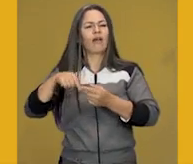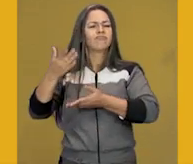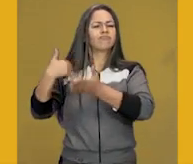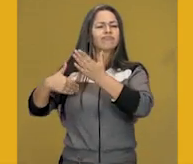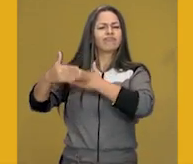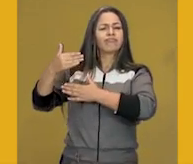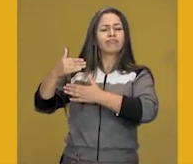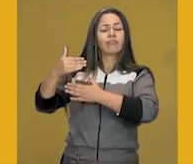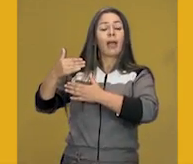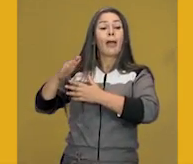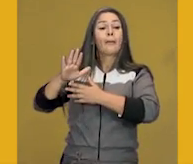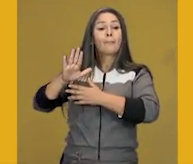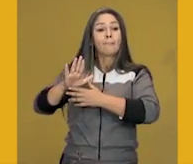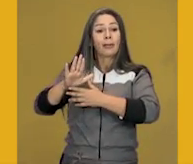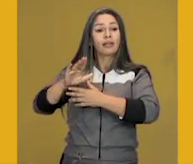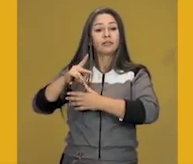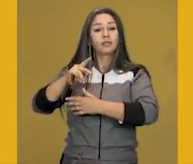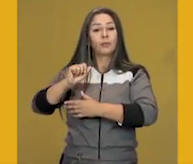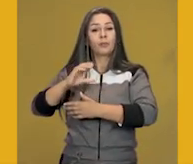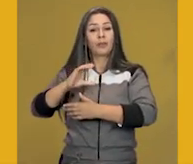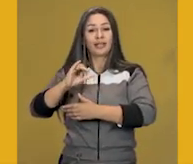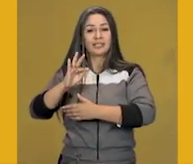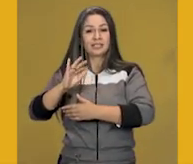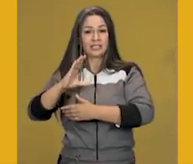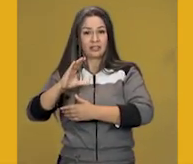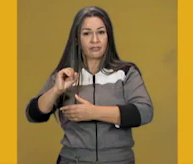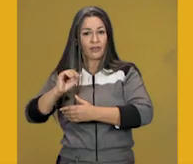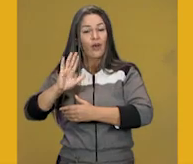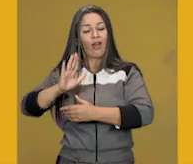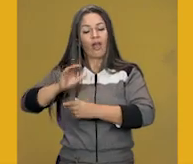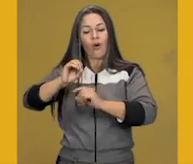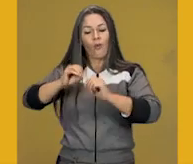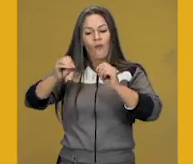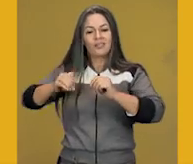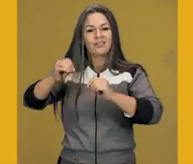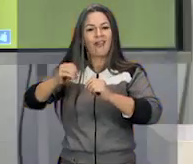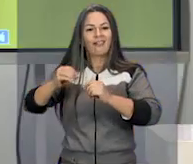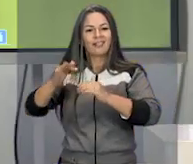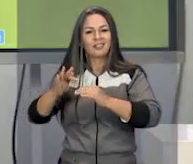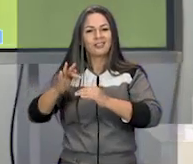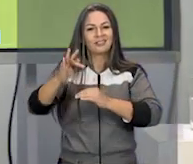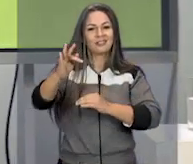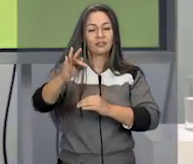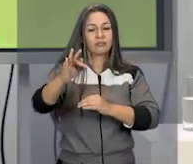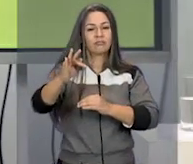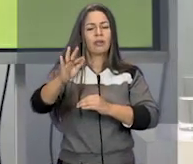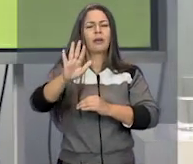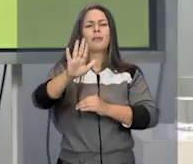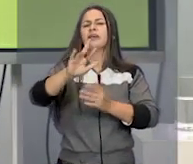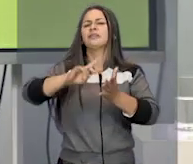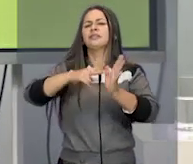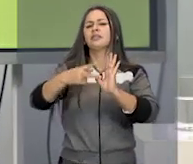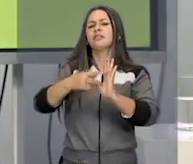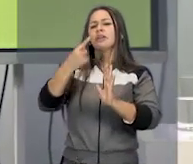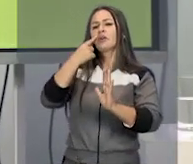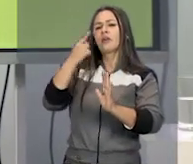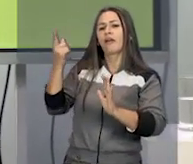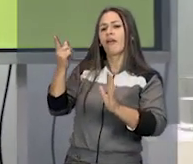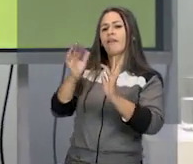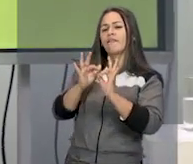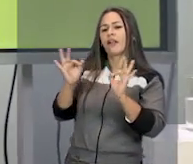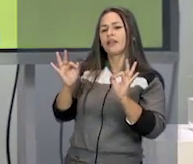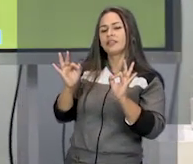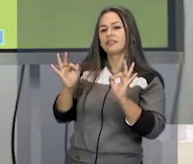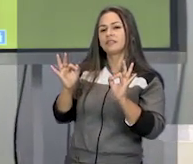ele quer dizer com isso? Quando a gente pega a região do Mar Mediterrâneo, a gente vê que boa parte das antigas